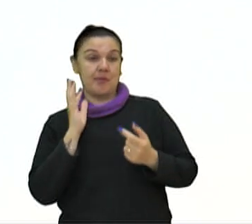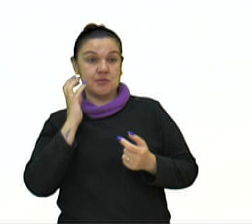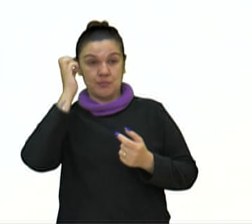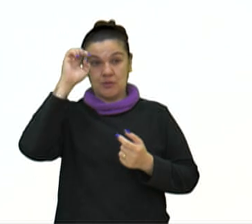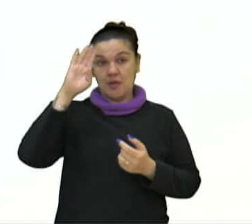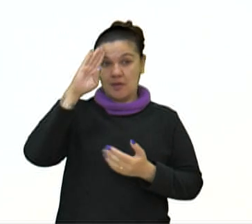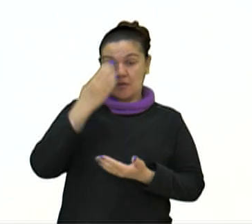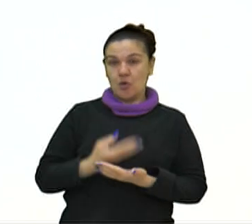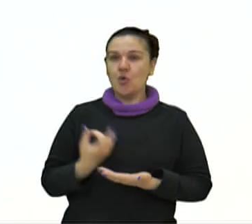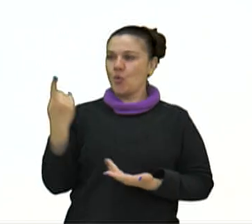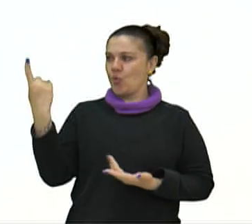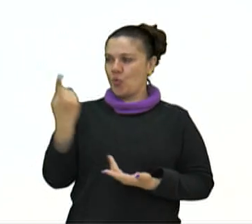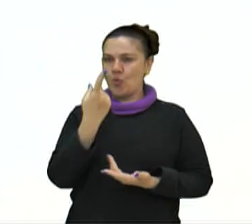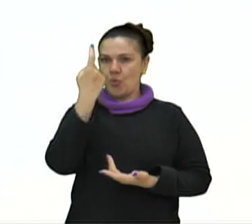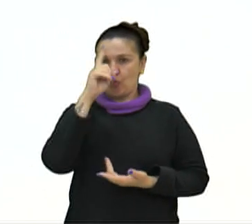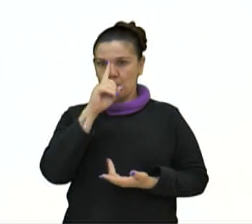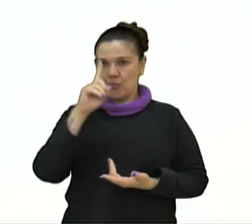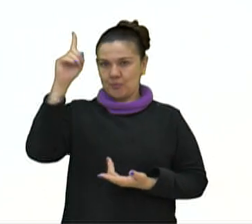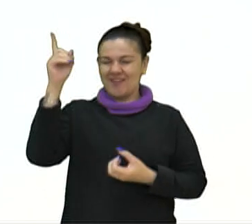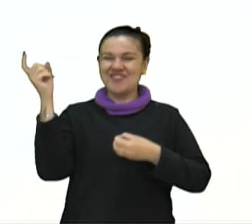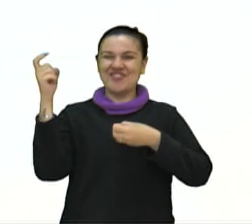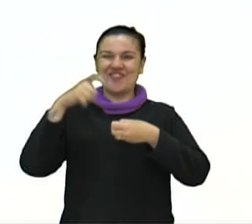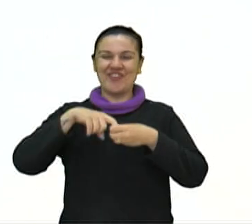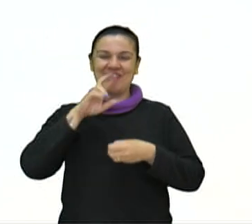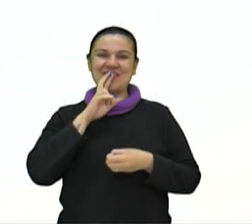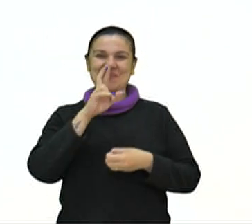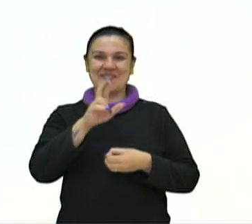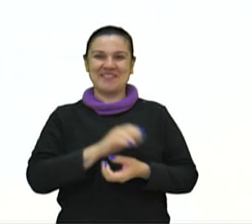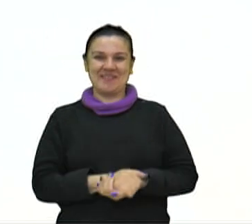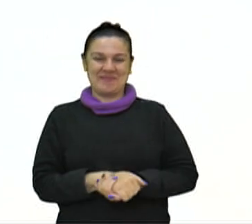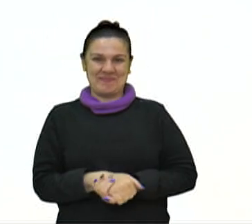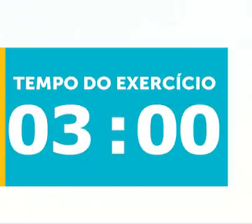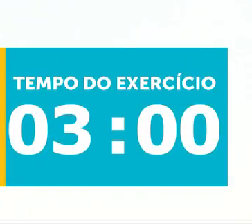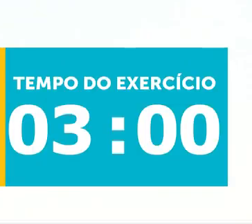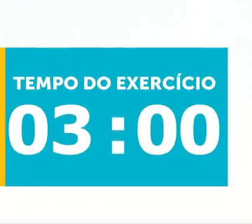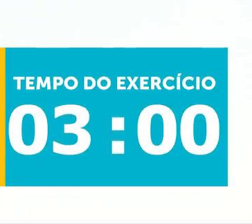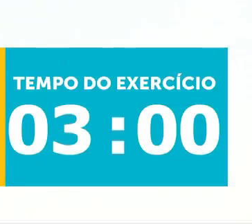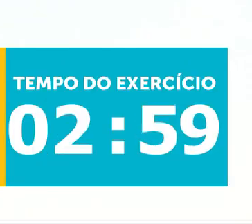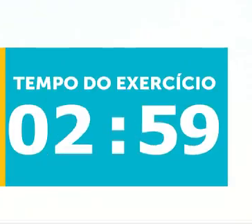Spinoza acredita em um único Deus. Voltamos já com a correção.